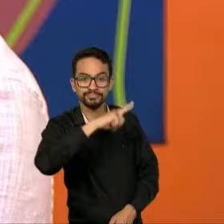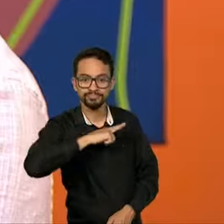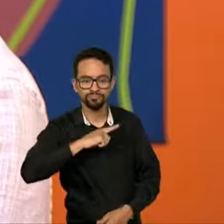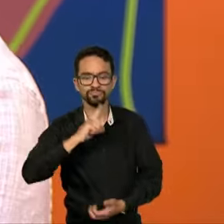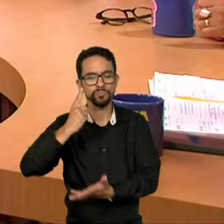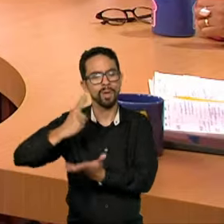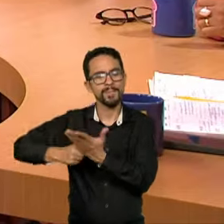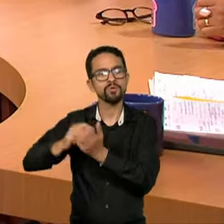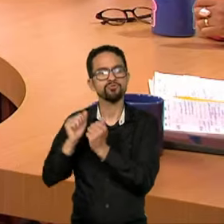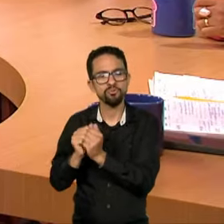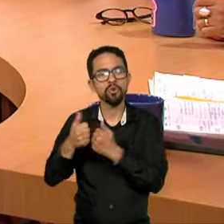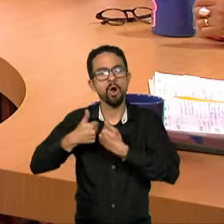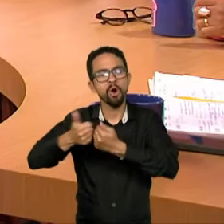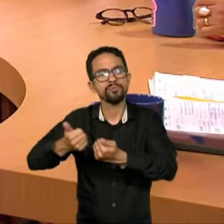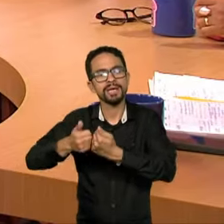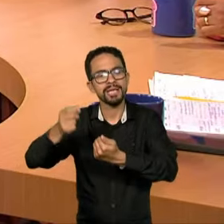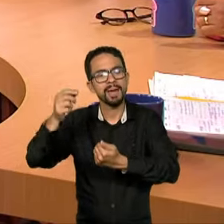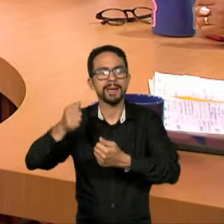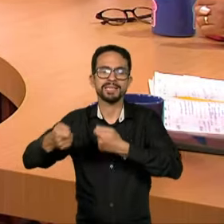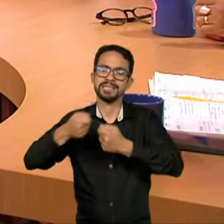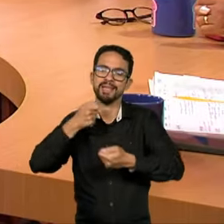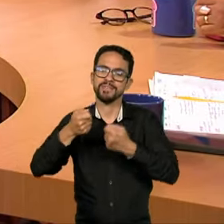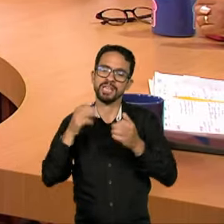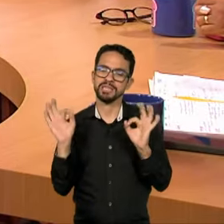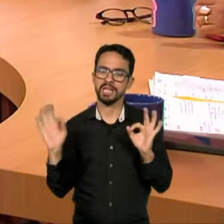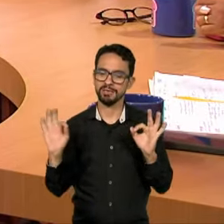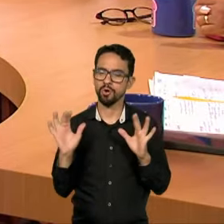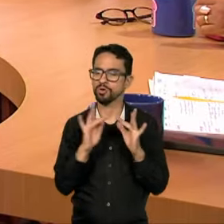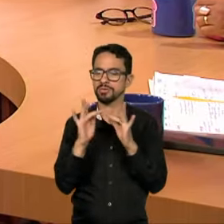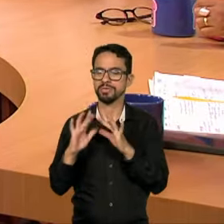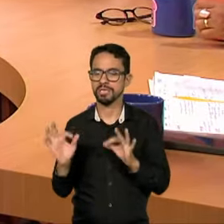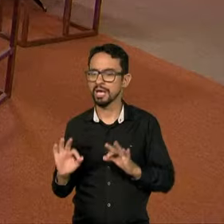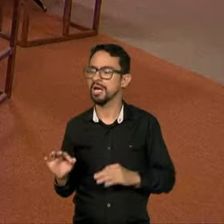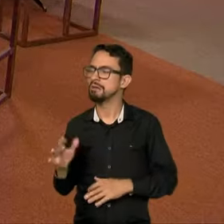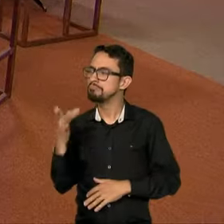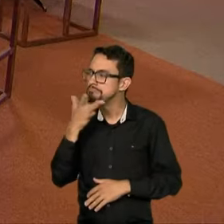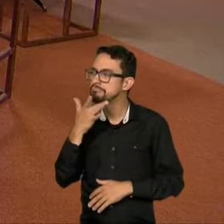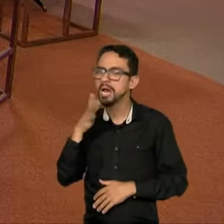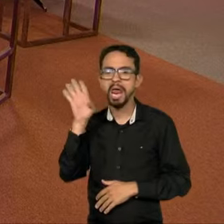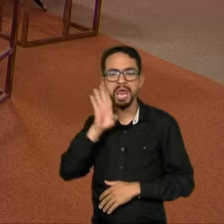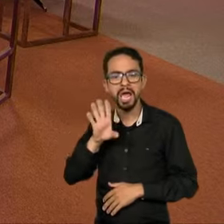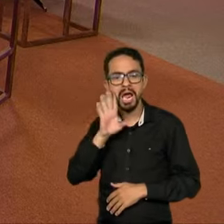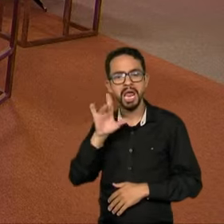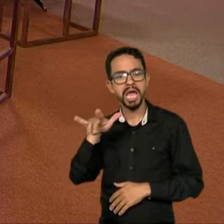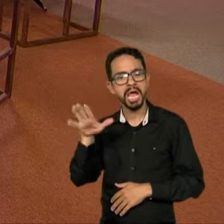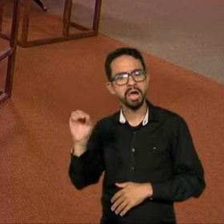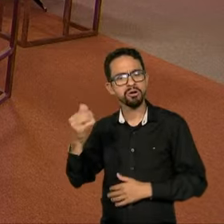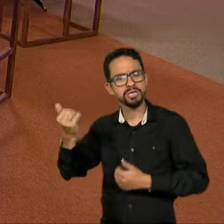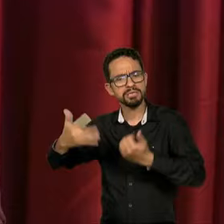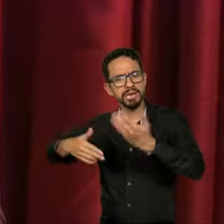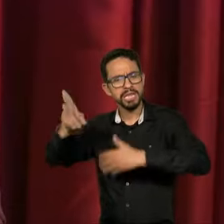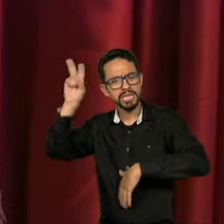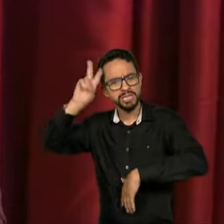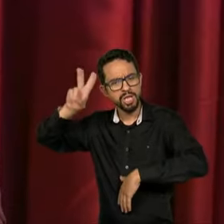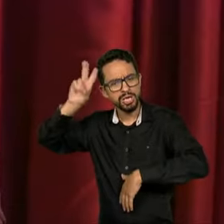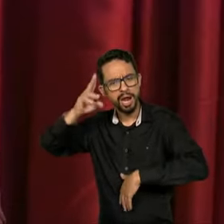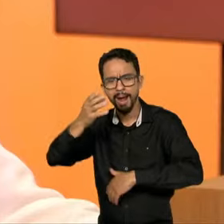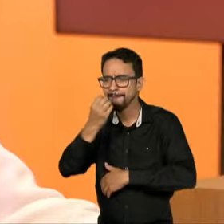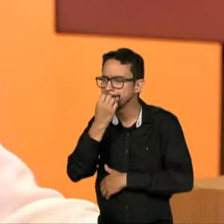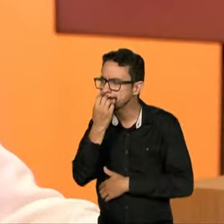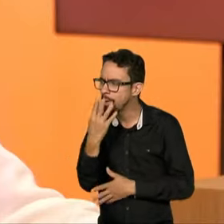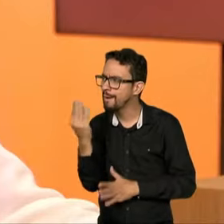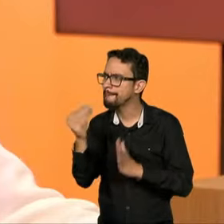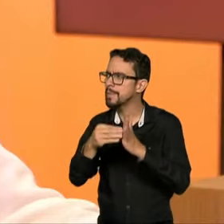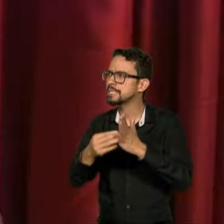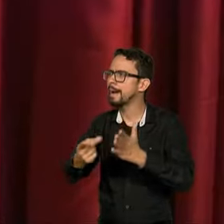com ele no mesmo ônibus, voltando e tal. Exatamente. Não tive nenhum contato. É gostoso ouvir o Léo contar essas histórias. Parece uma delícia. Parece que vocês estão retratando